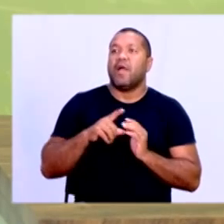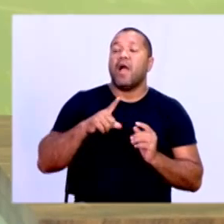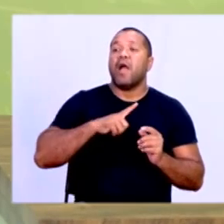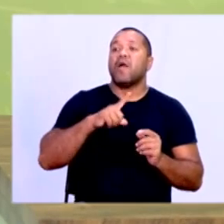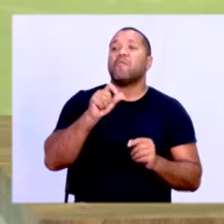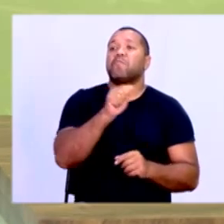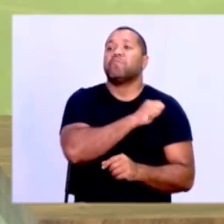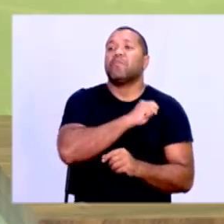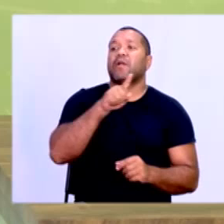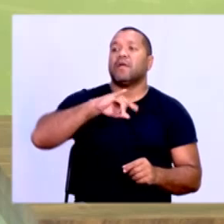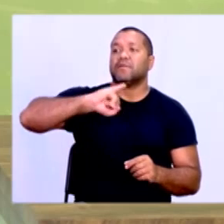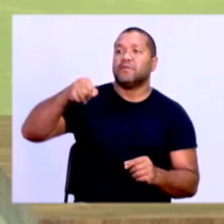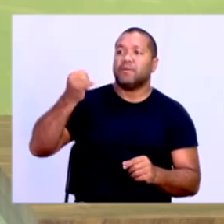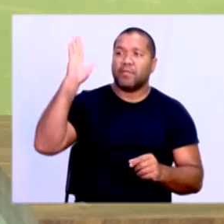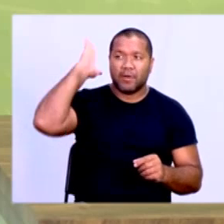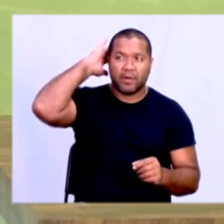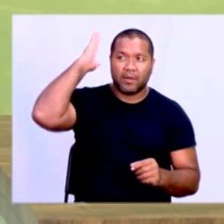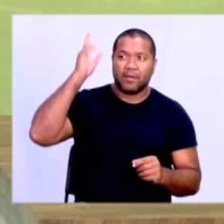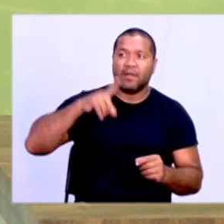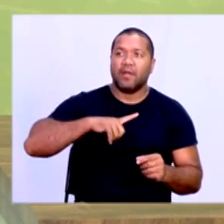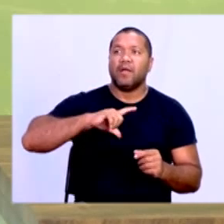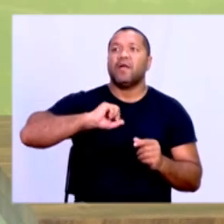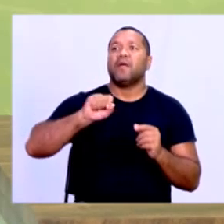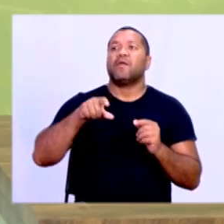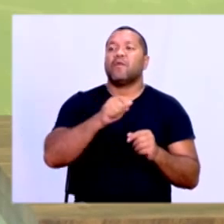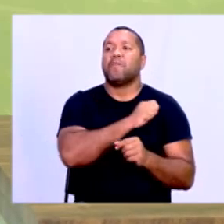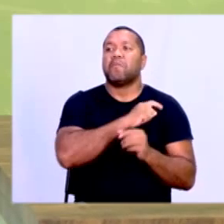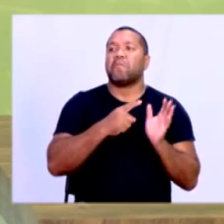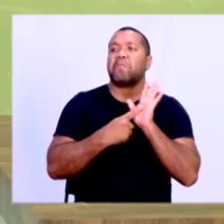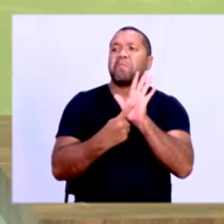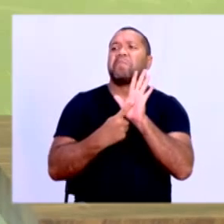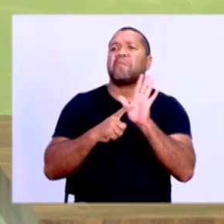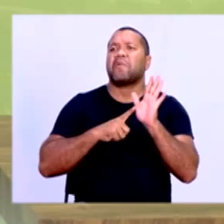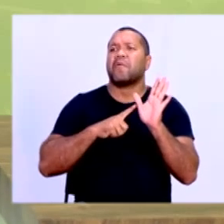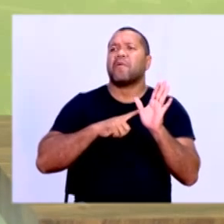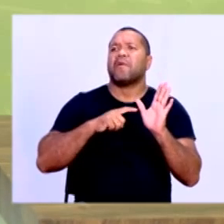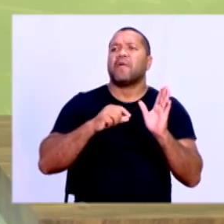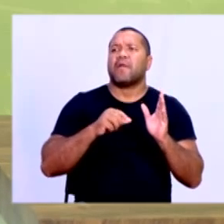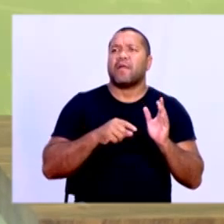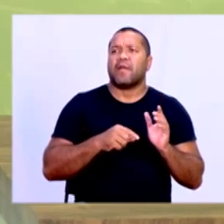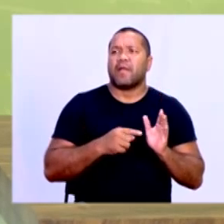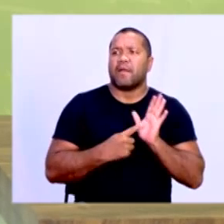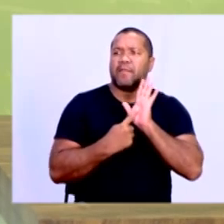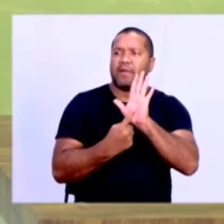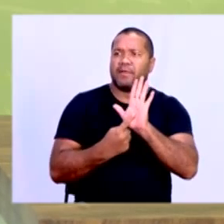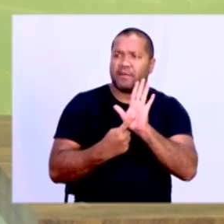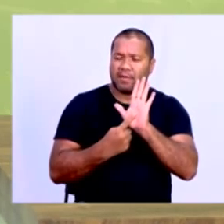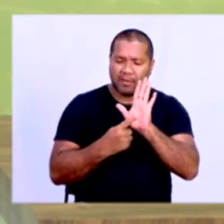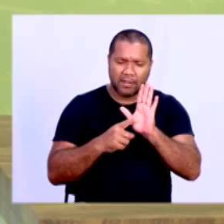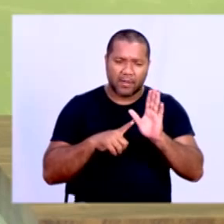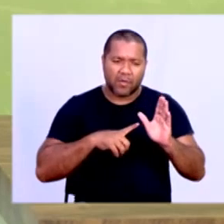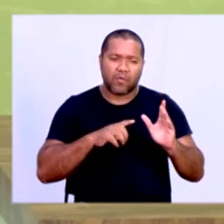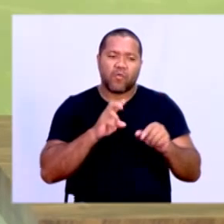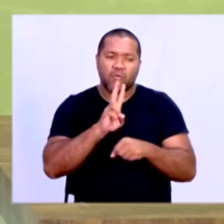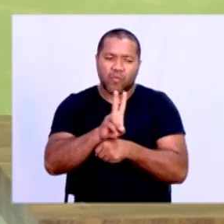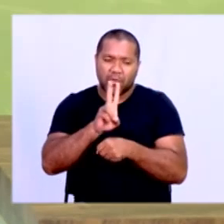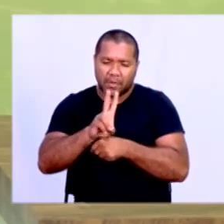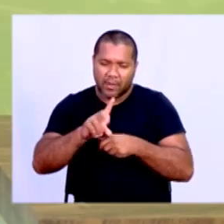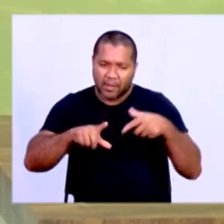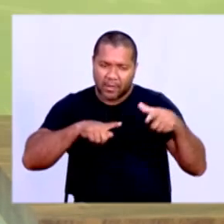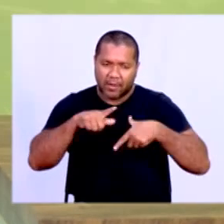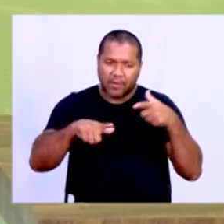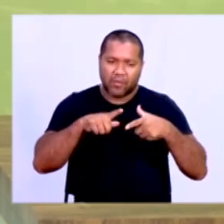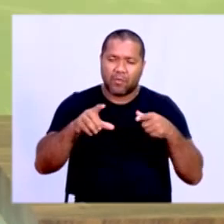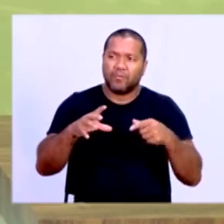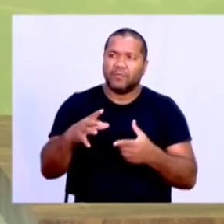a parte da aplicação que implementa a parte da lógica de negócio, cuida da tarefa como